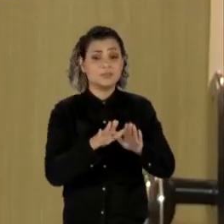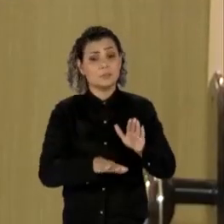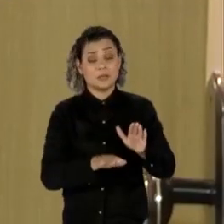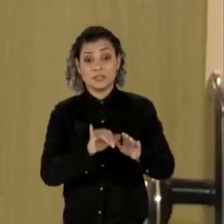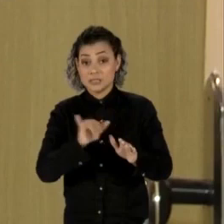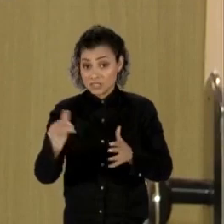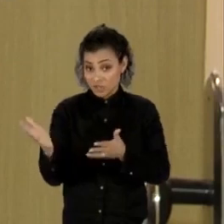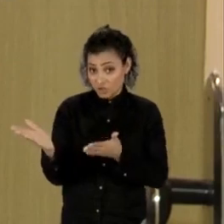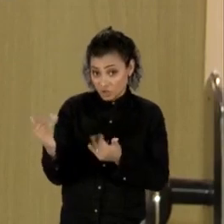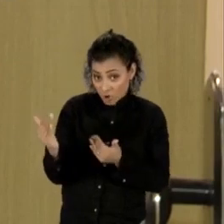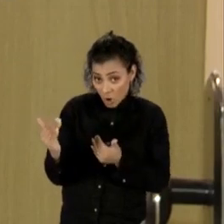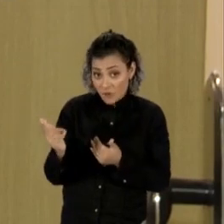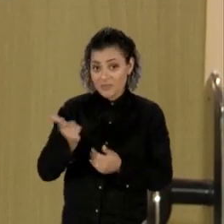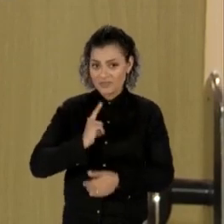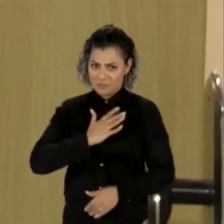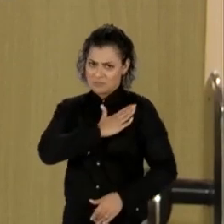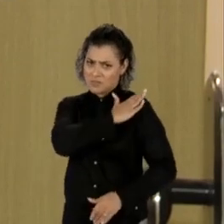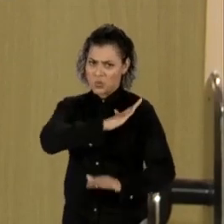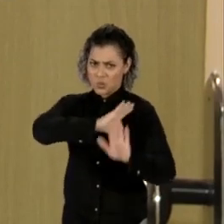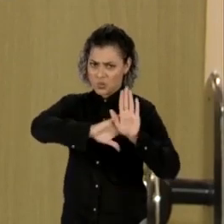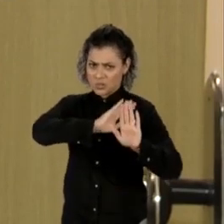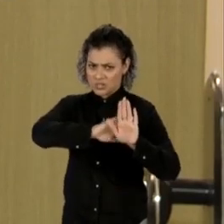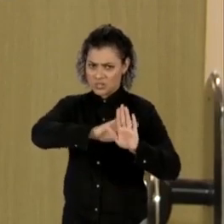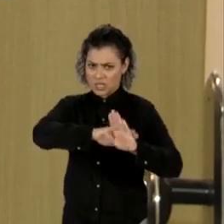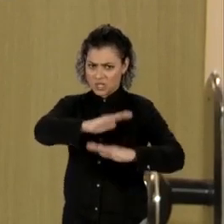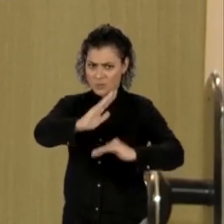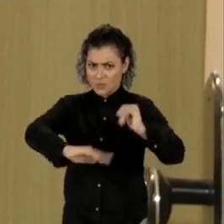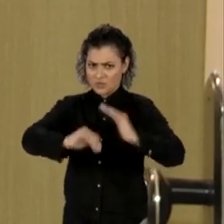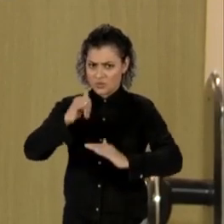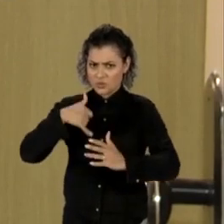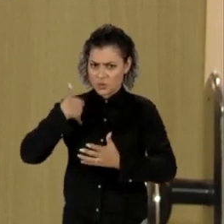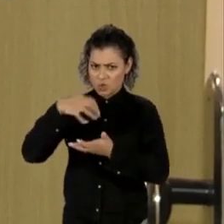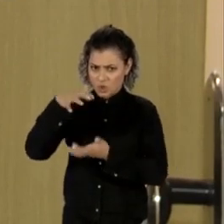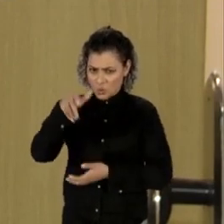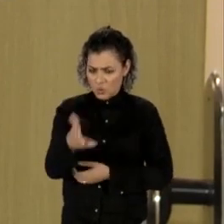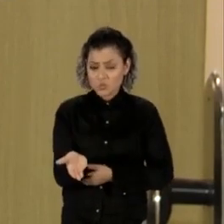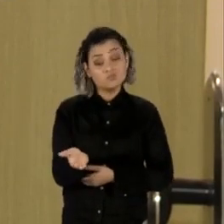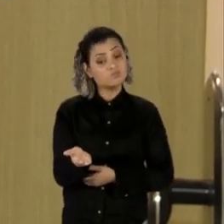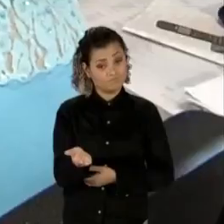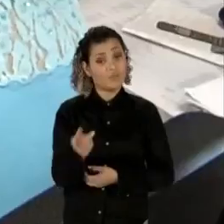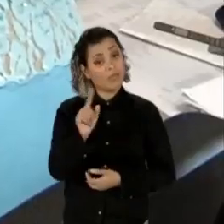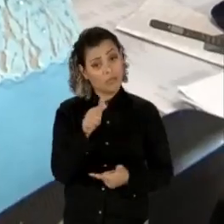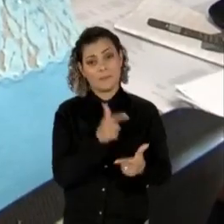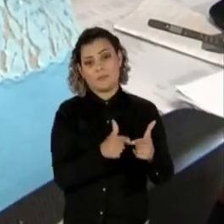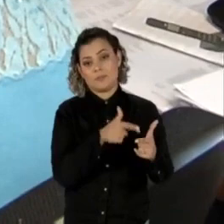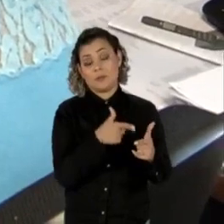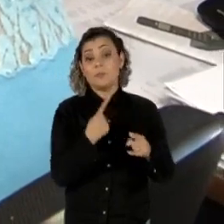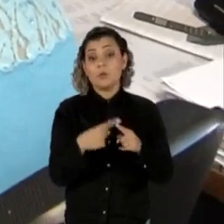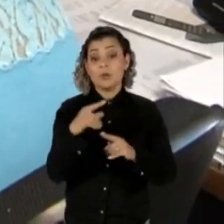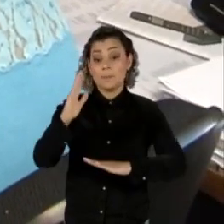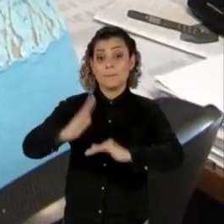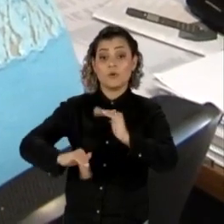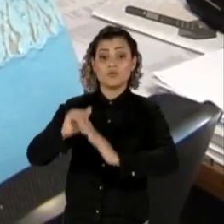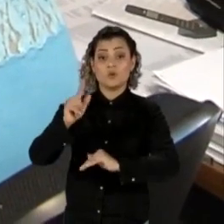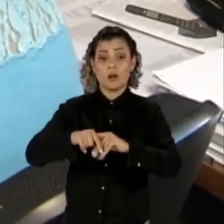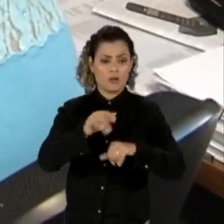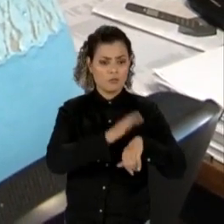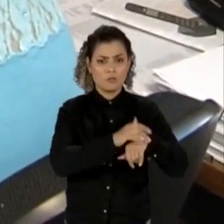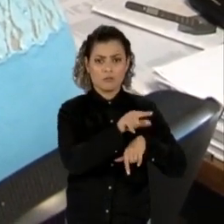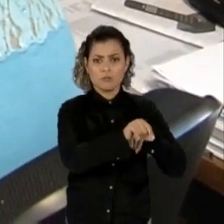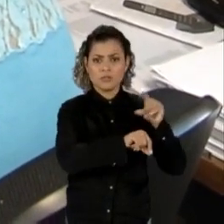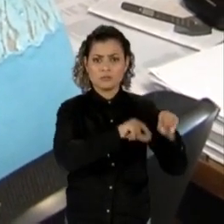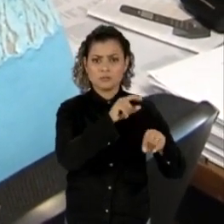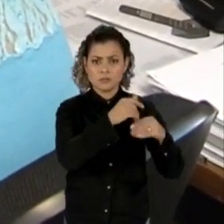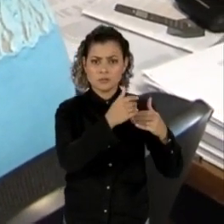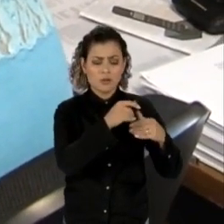mais jovem também tiveram um preconceito com um profissional que é mais maduro sim é um problema porque o profissional de seleção ele